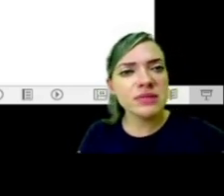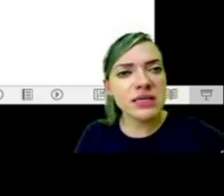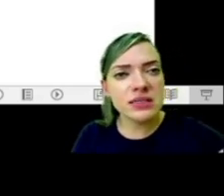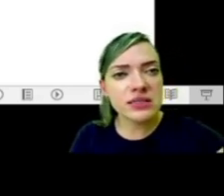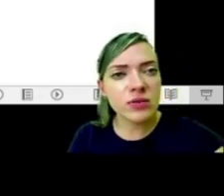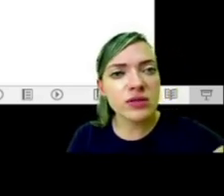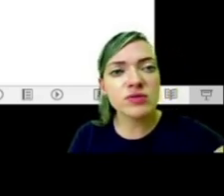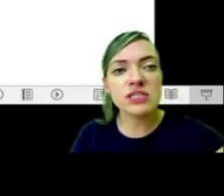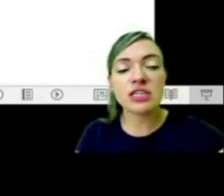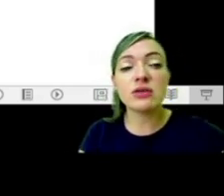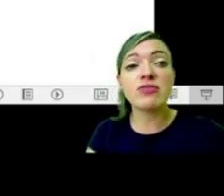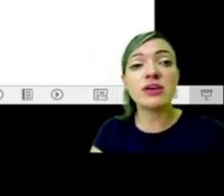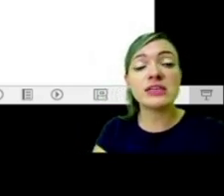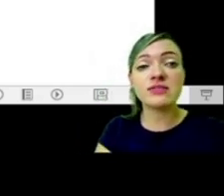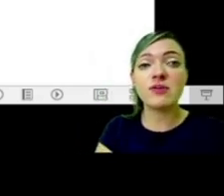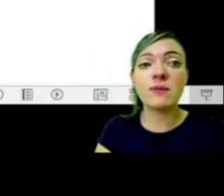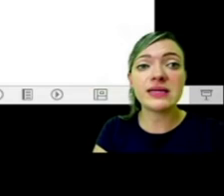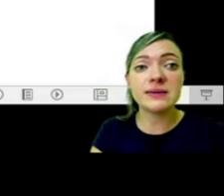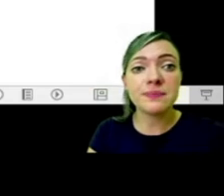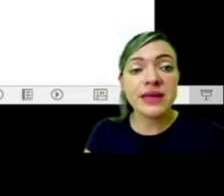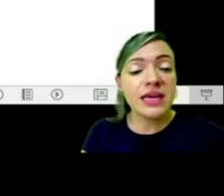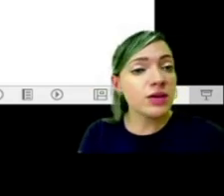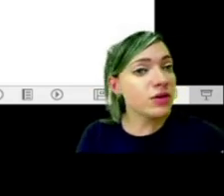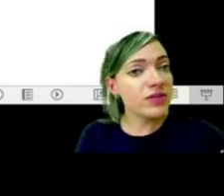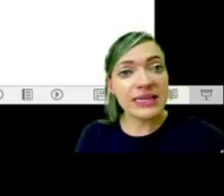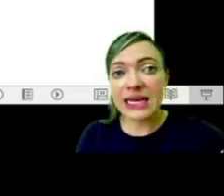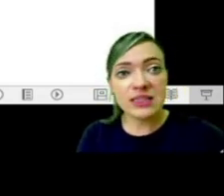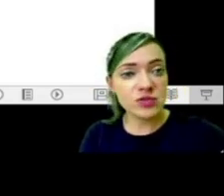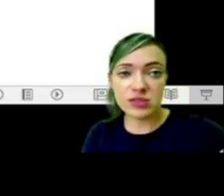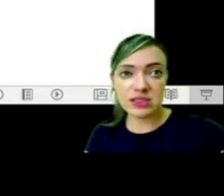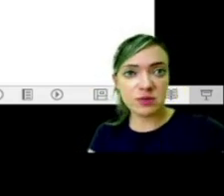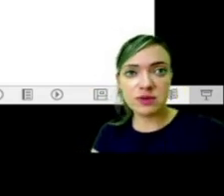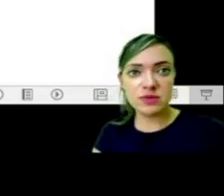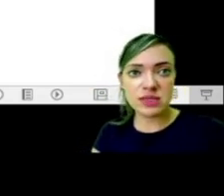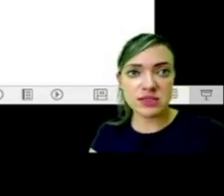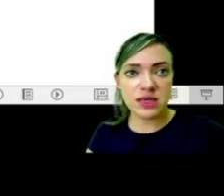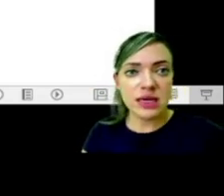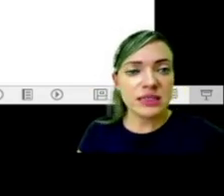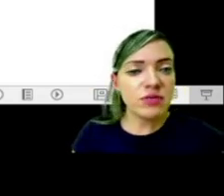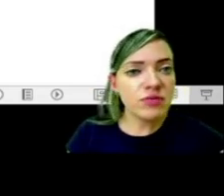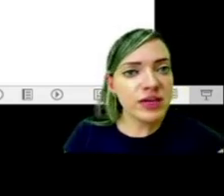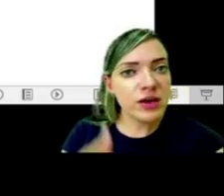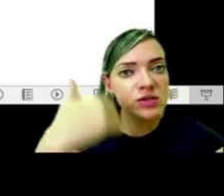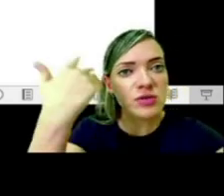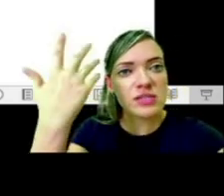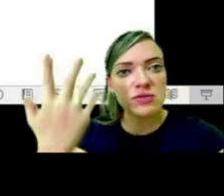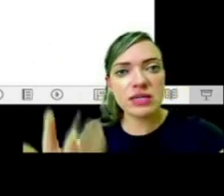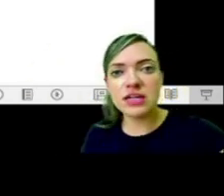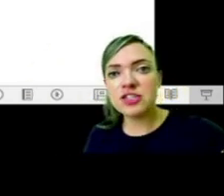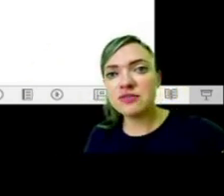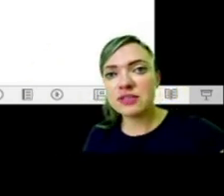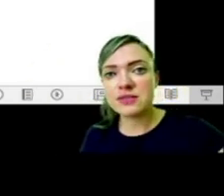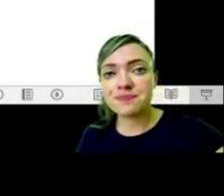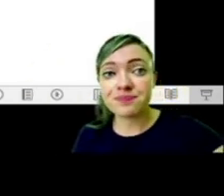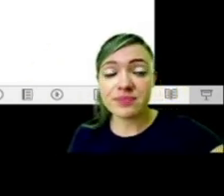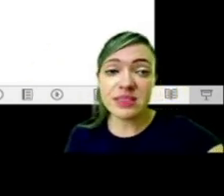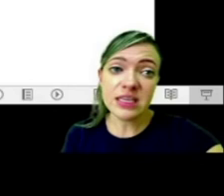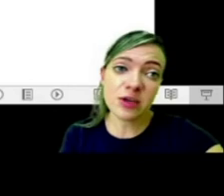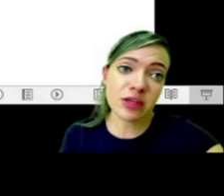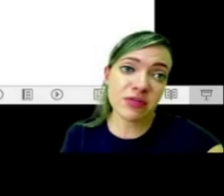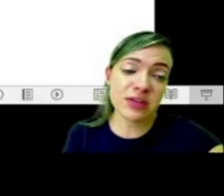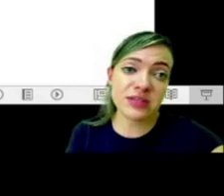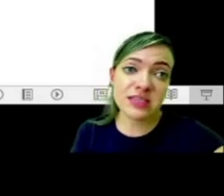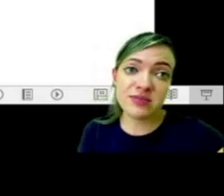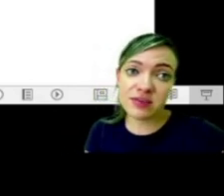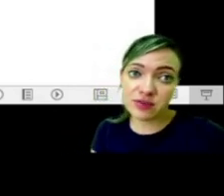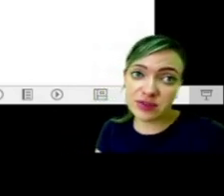em abundância quando você já tem uma floresta formada. Eu não falei nada de sucessão para vocês. Então, fica com as outras alternativas.